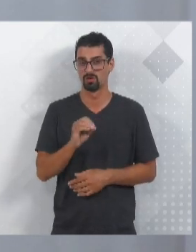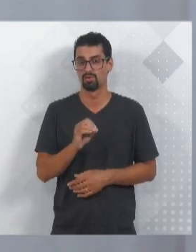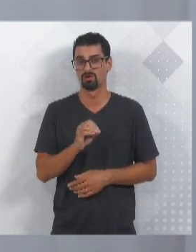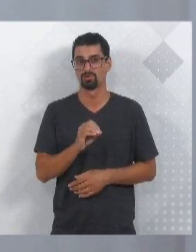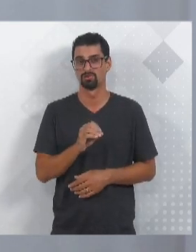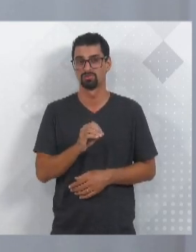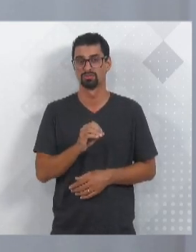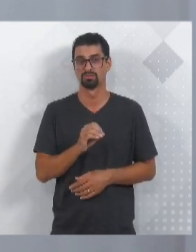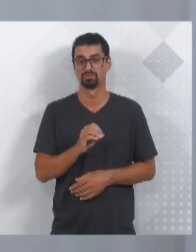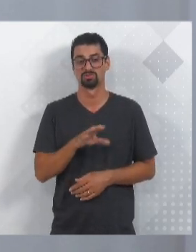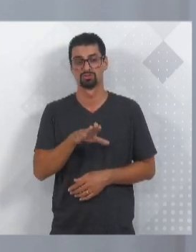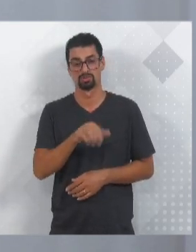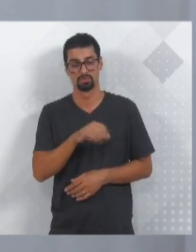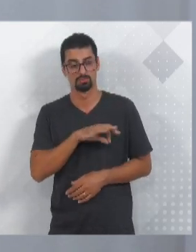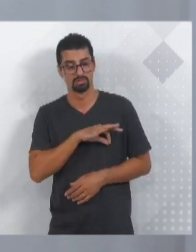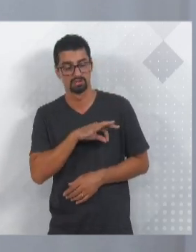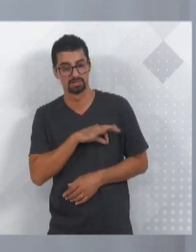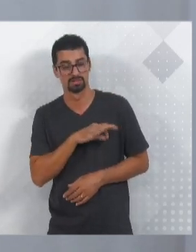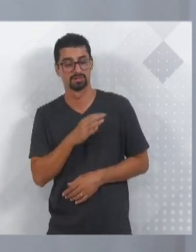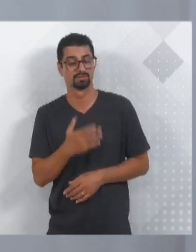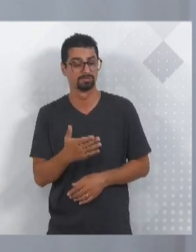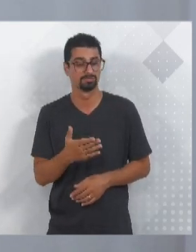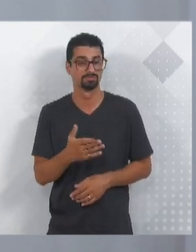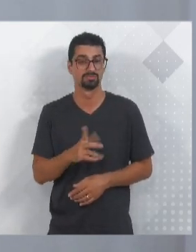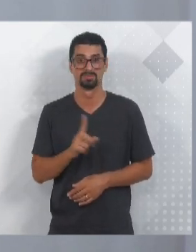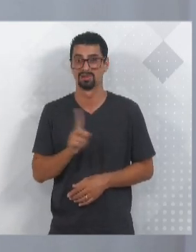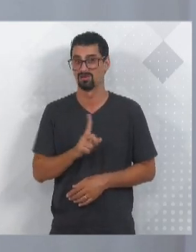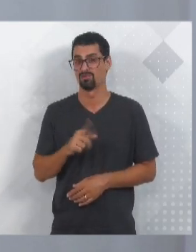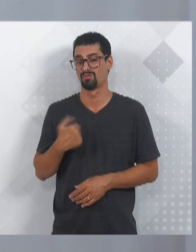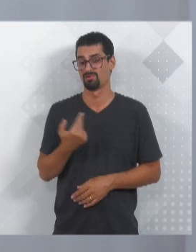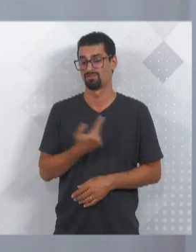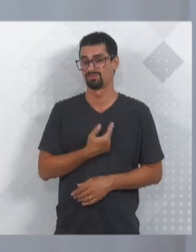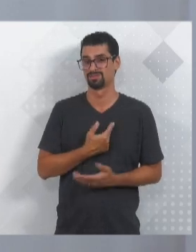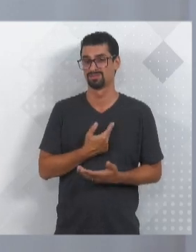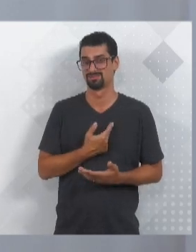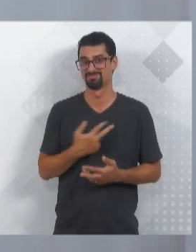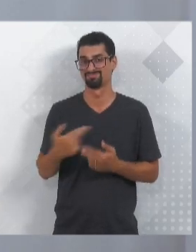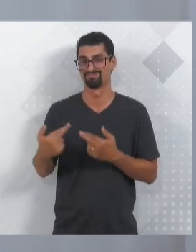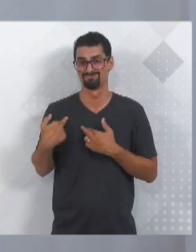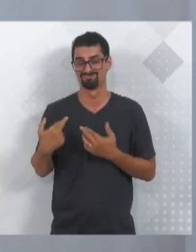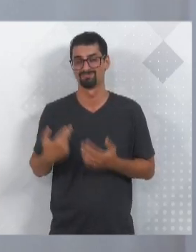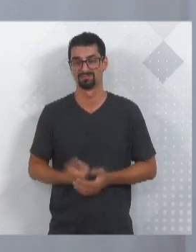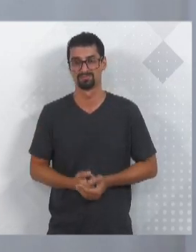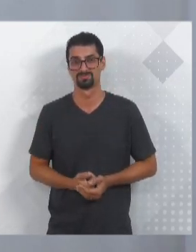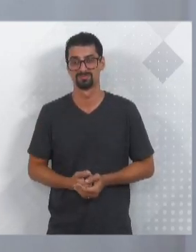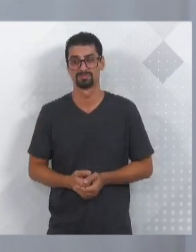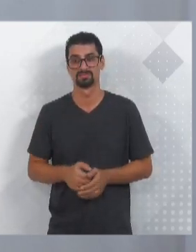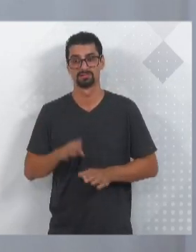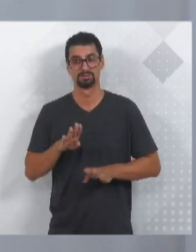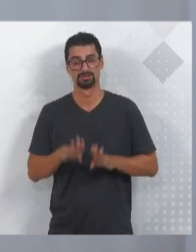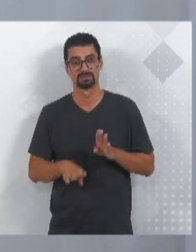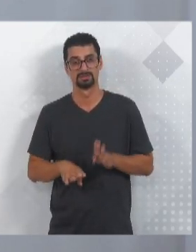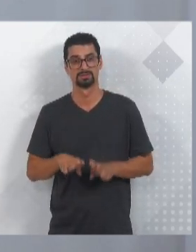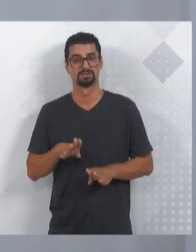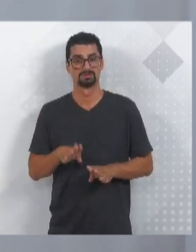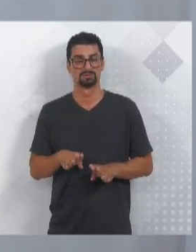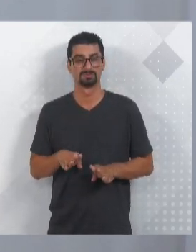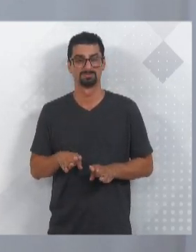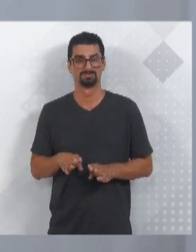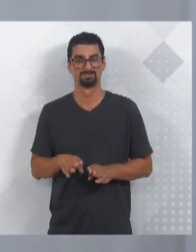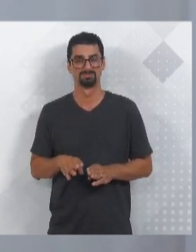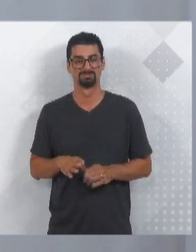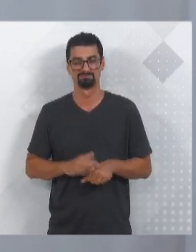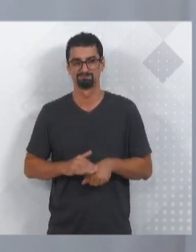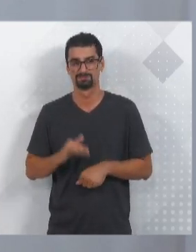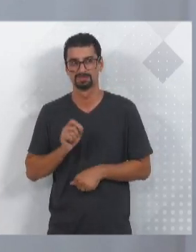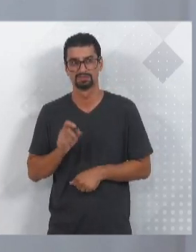que reintegrar posse, mas não somos nós. Então, por vezes, ainda, né, por mais que a